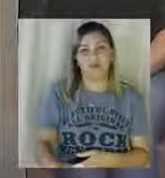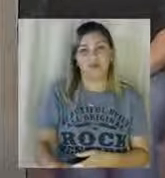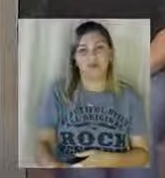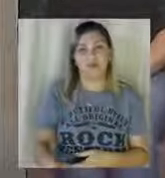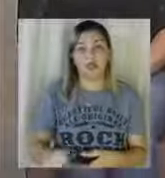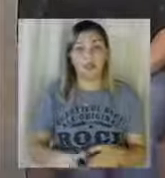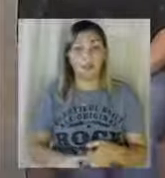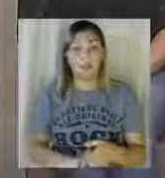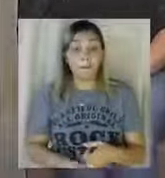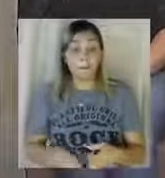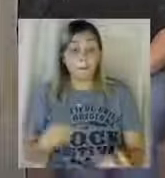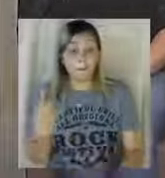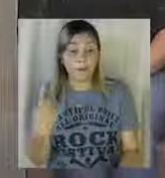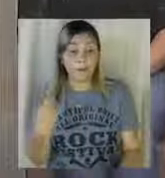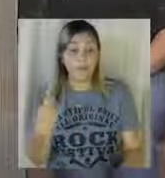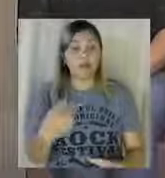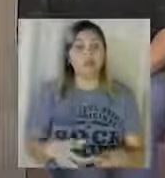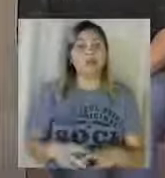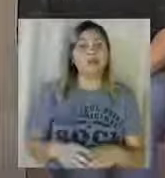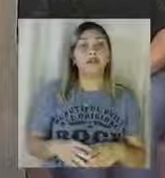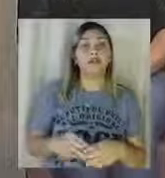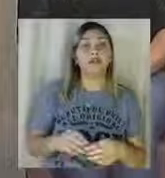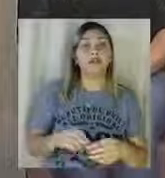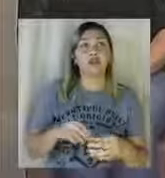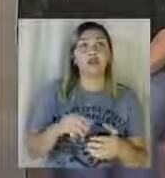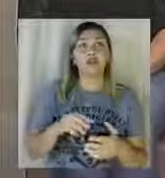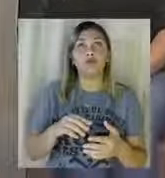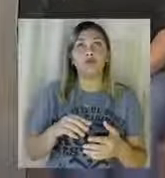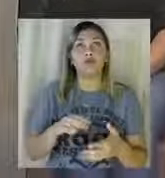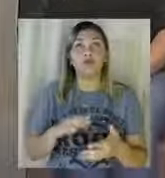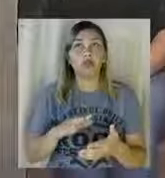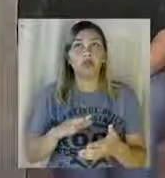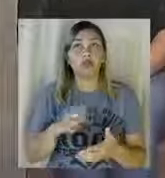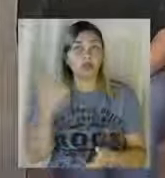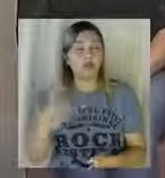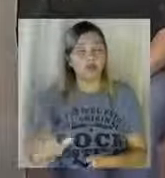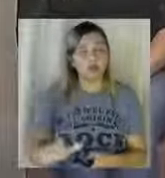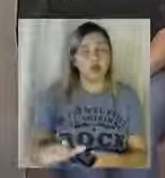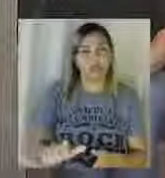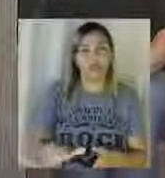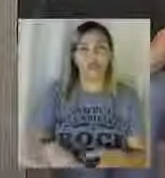Mas através de estratégias eu consigo sim me desenvolver.